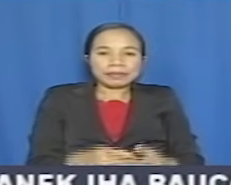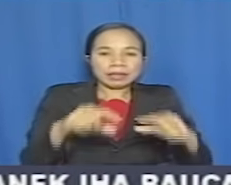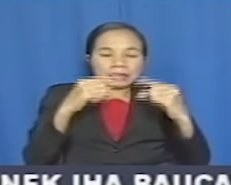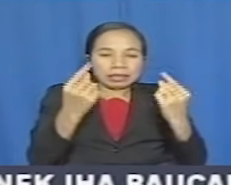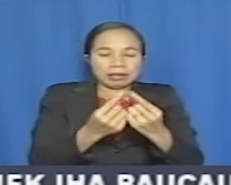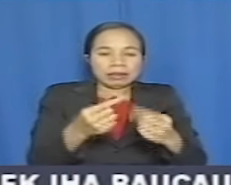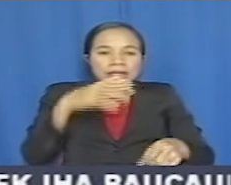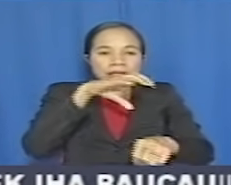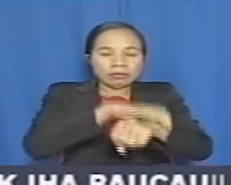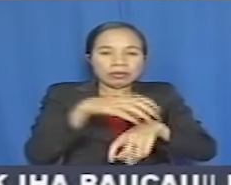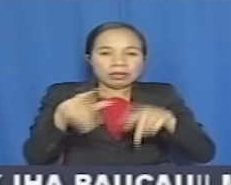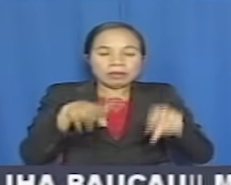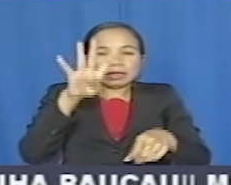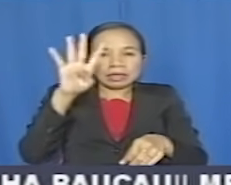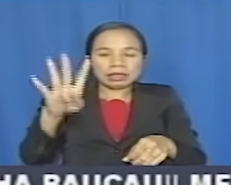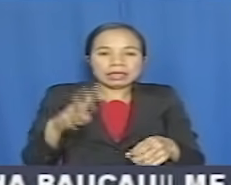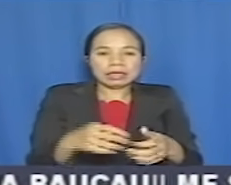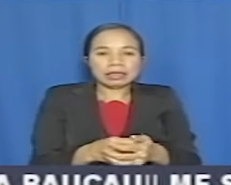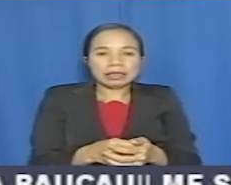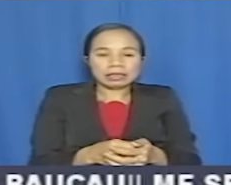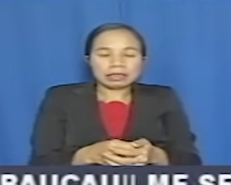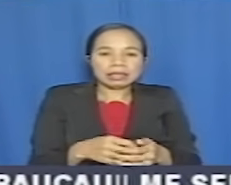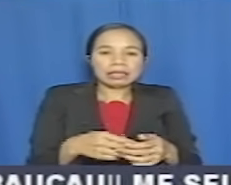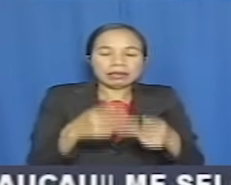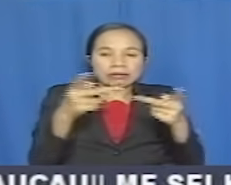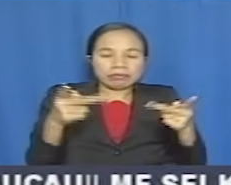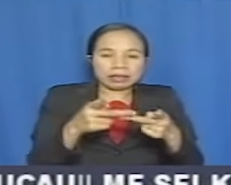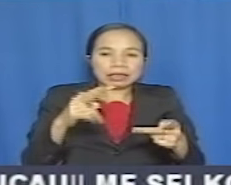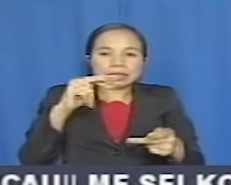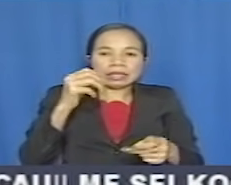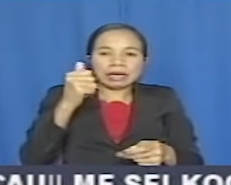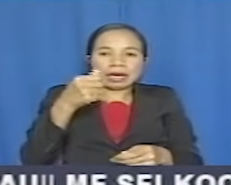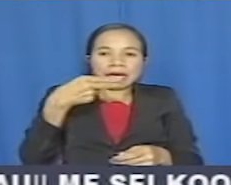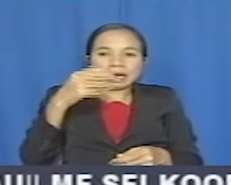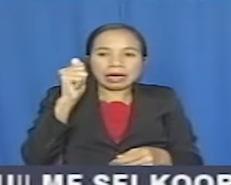Equipa conjunta captura cidadão na Inhat e a Arian Haik tambalori armas branca.